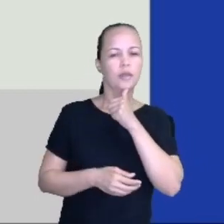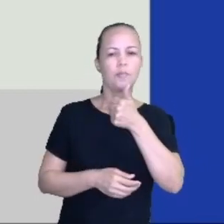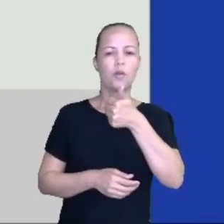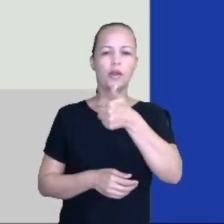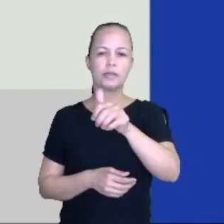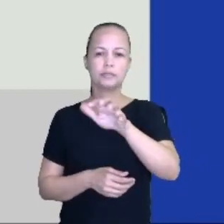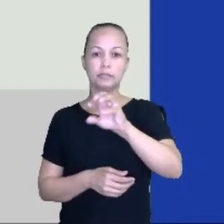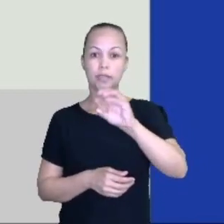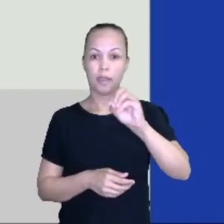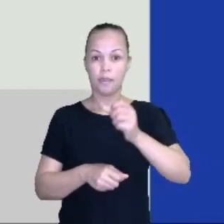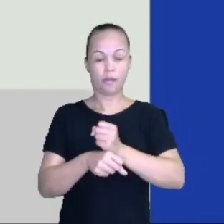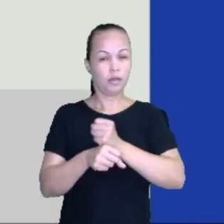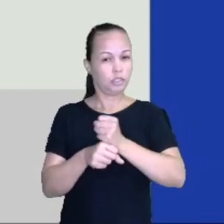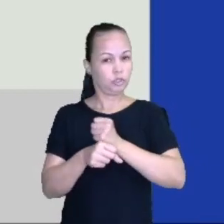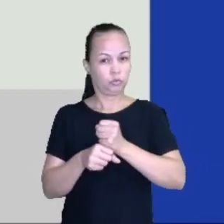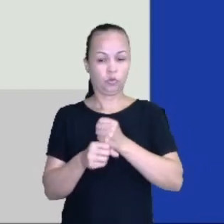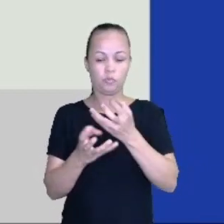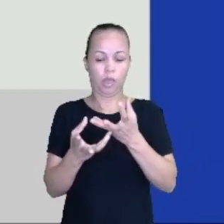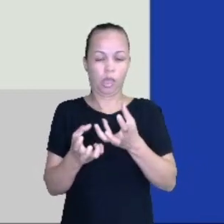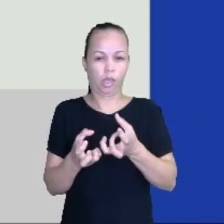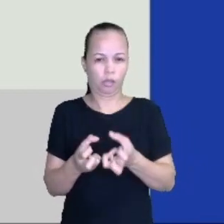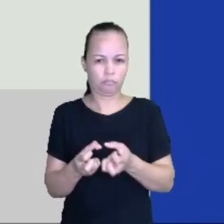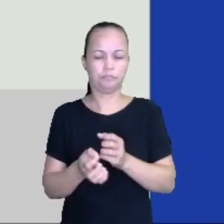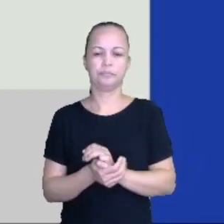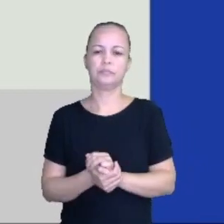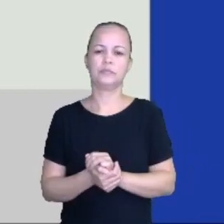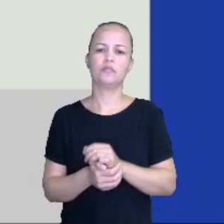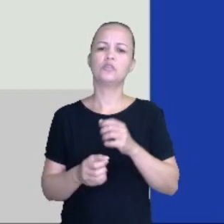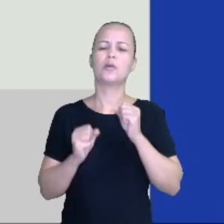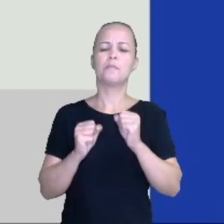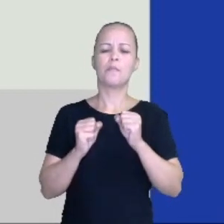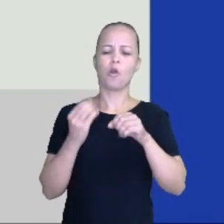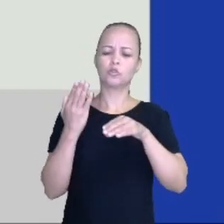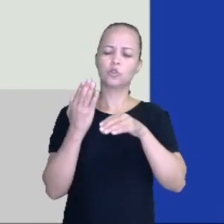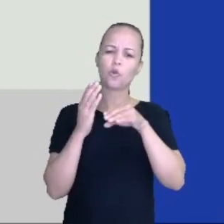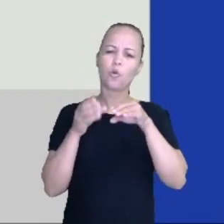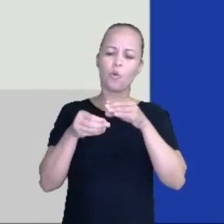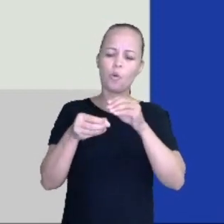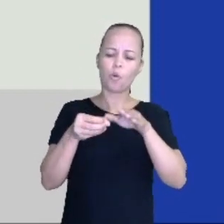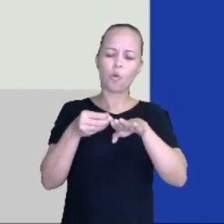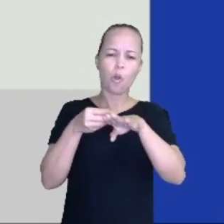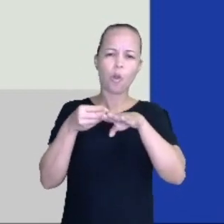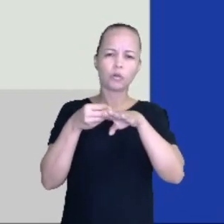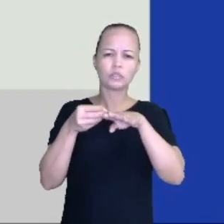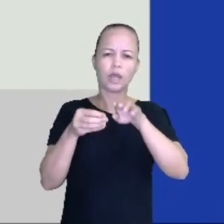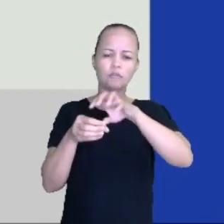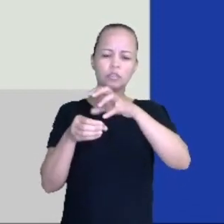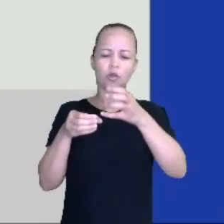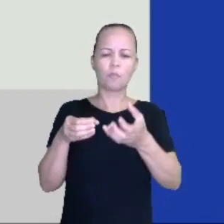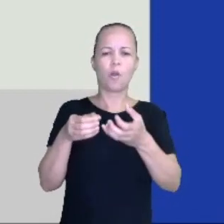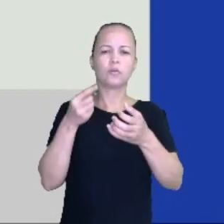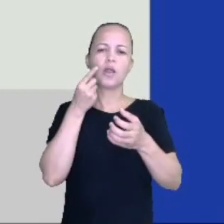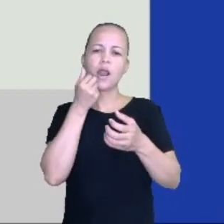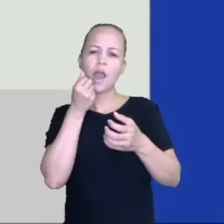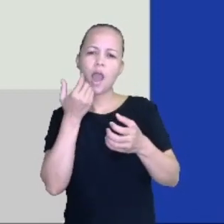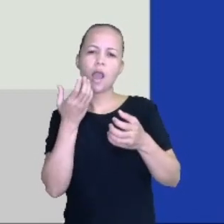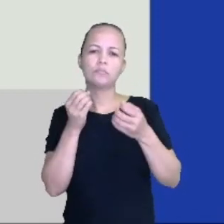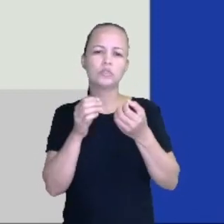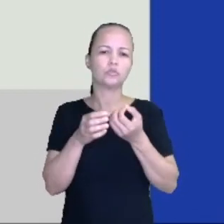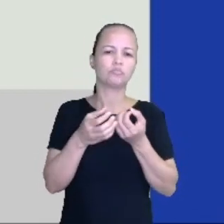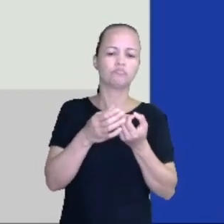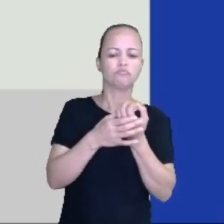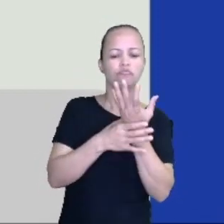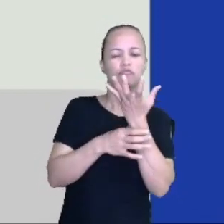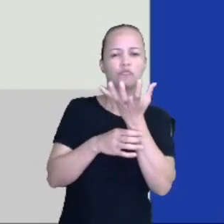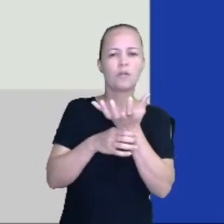se degenerar. Você pode utilizar aí para fazer um porta-lápis, ou um vasinho de planta, ou alguma outra coisa.